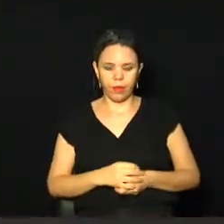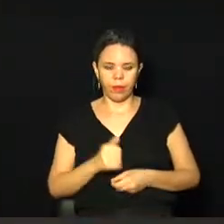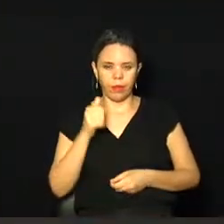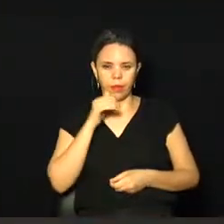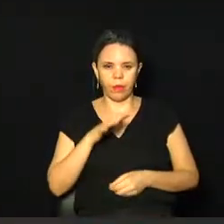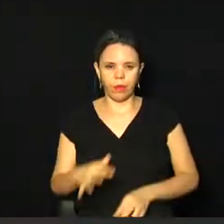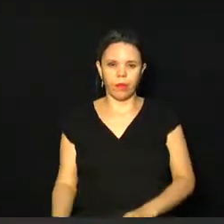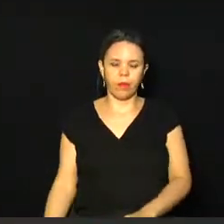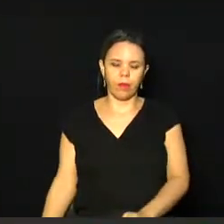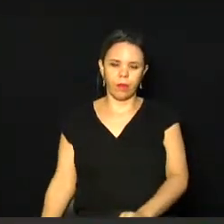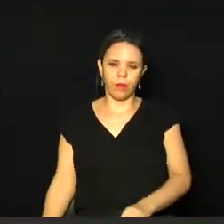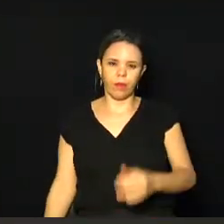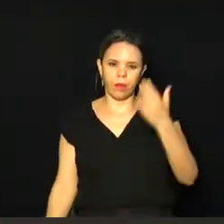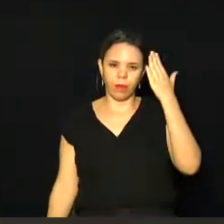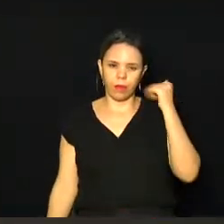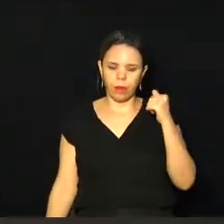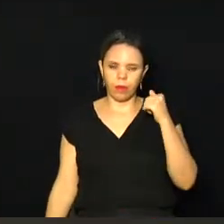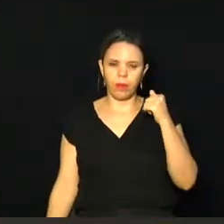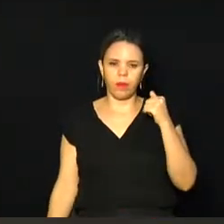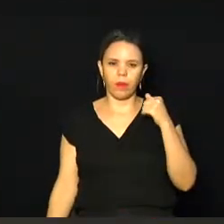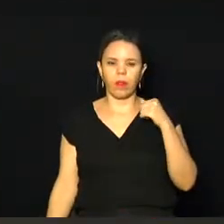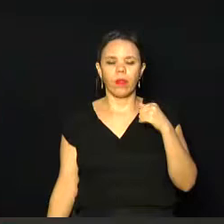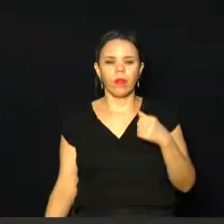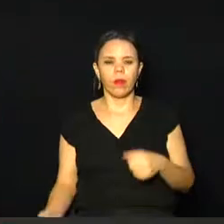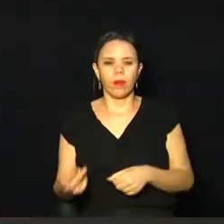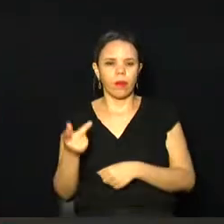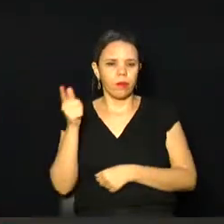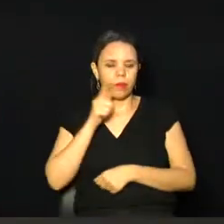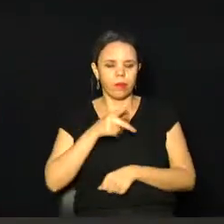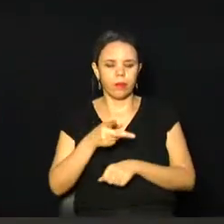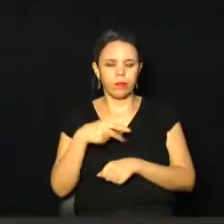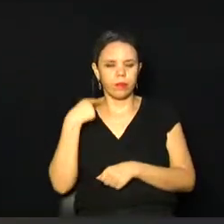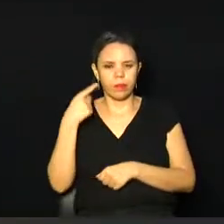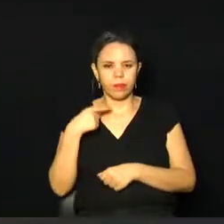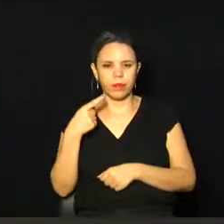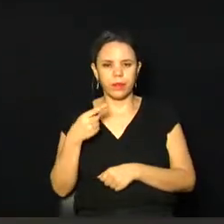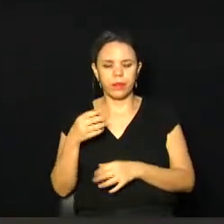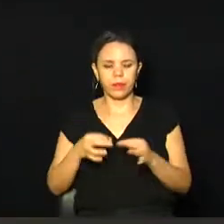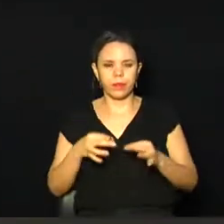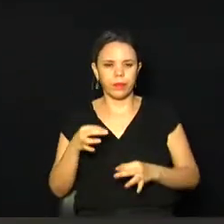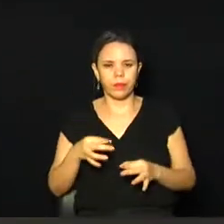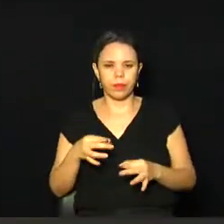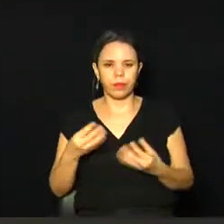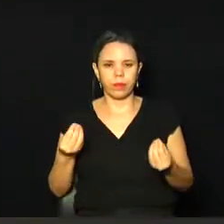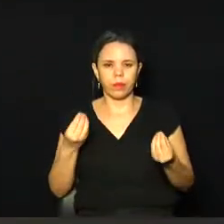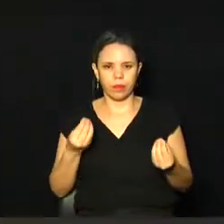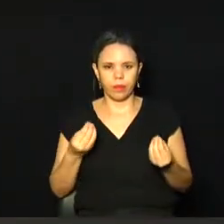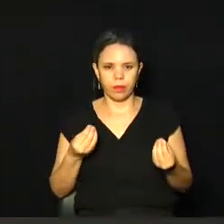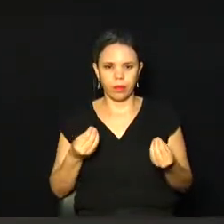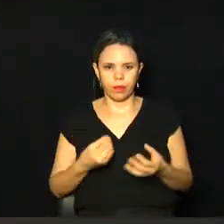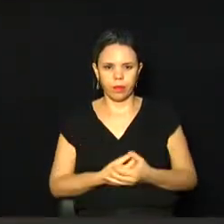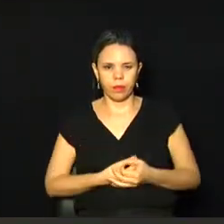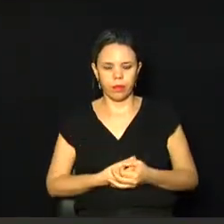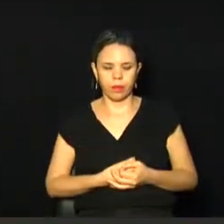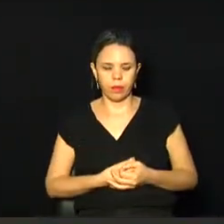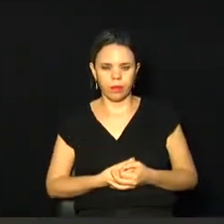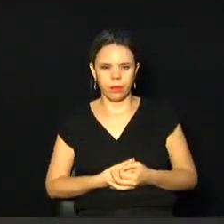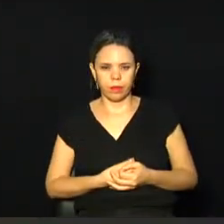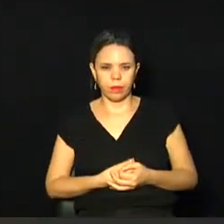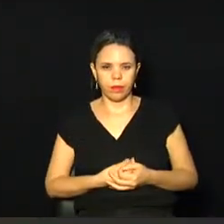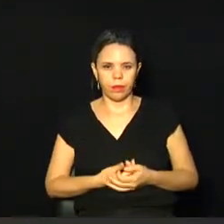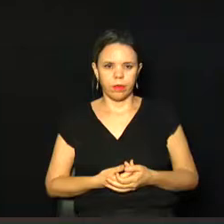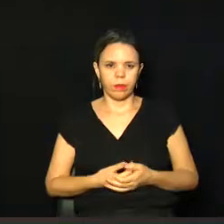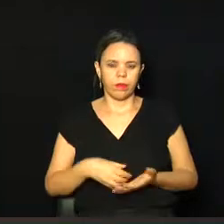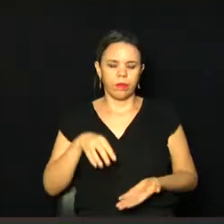mulheres, saibam acessar a justiça, saibam que caminho que elas devem fazer, como elas devem fazer, para que elas cheguem até